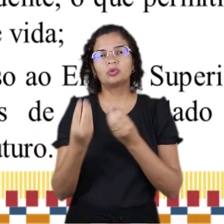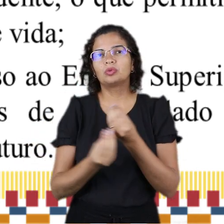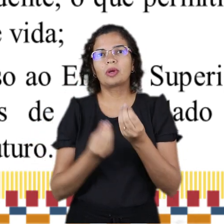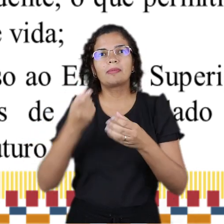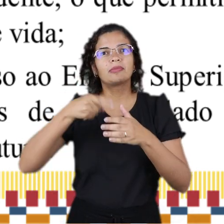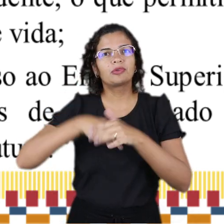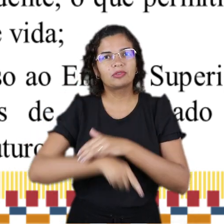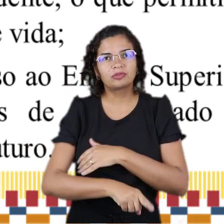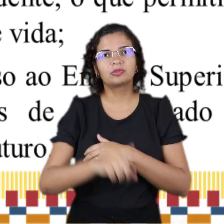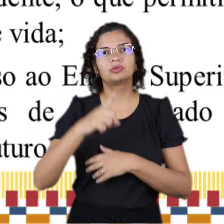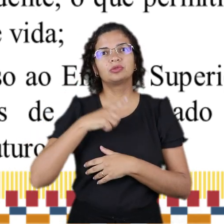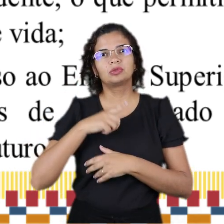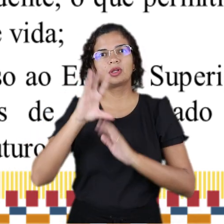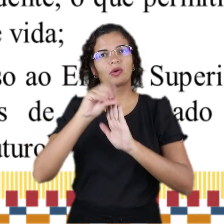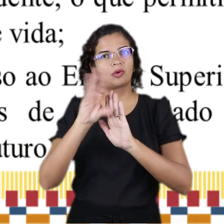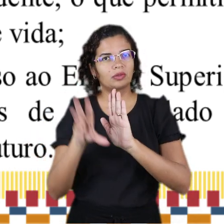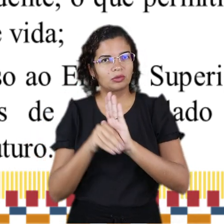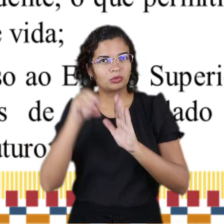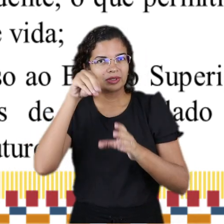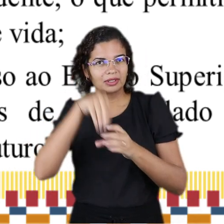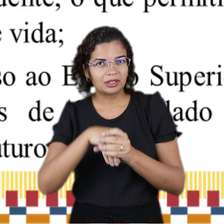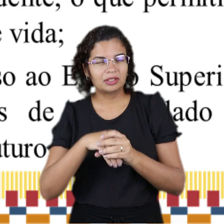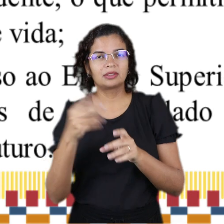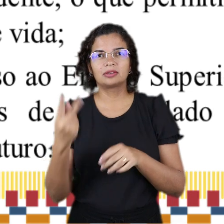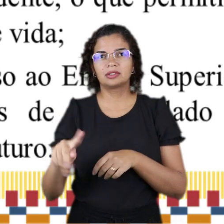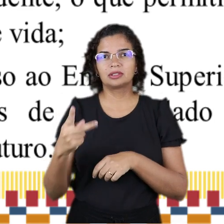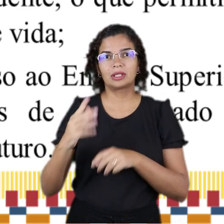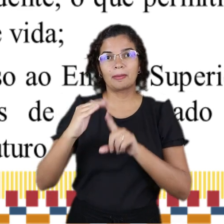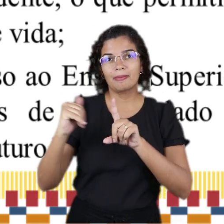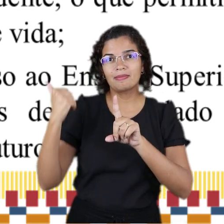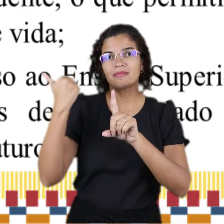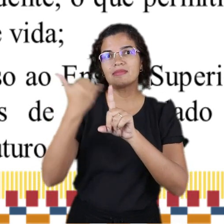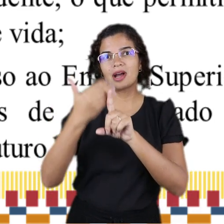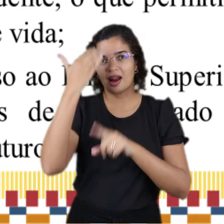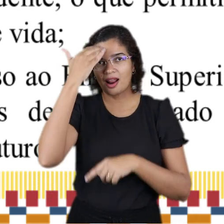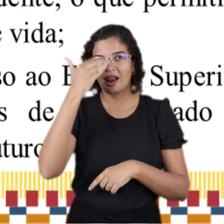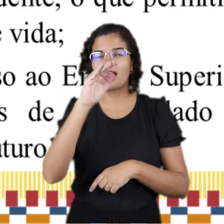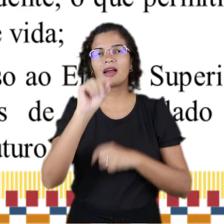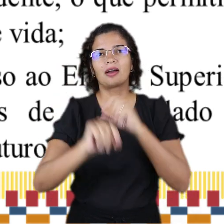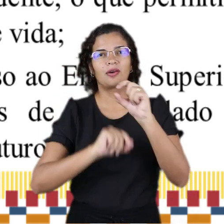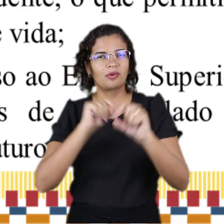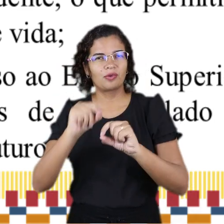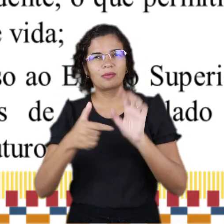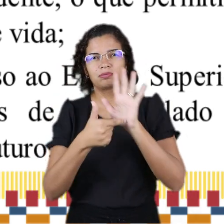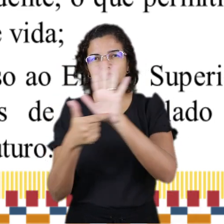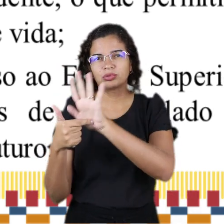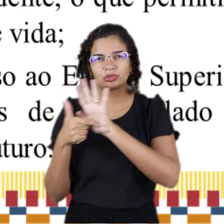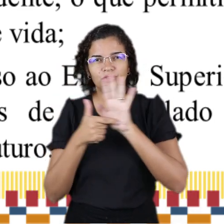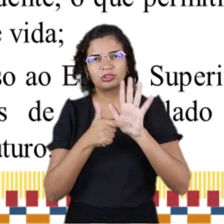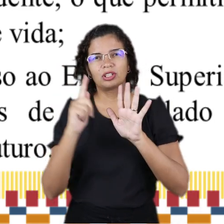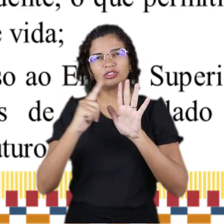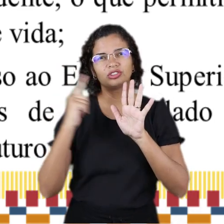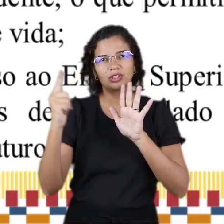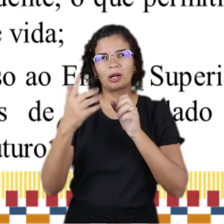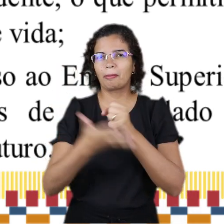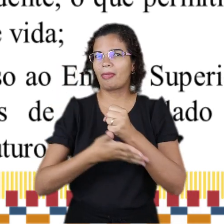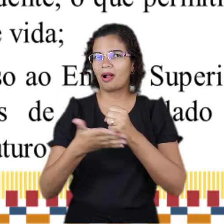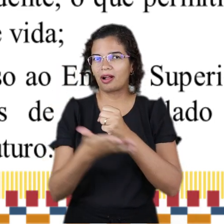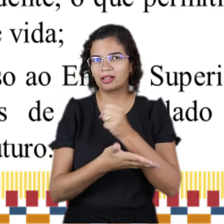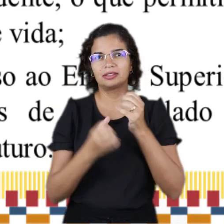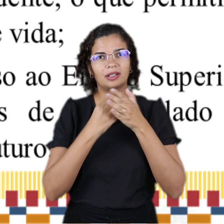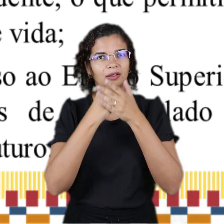para além do apresentado na formação geral básica, com o apoio docente, com a curadoria do professor, o que